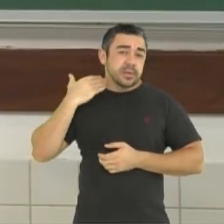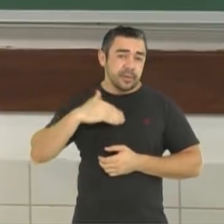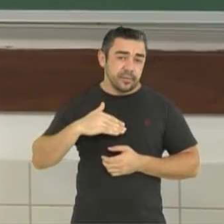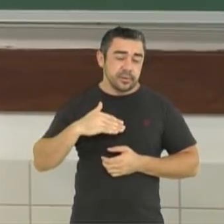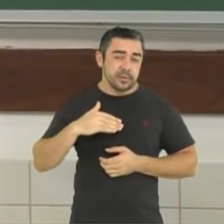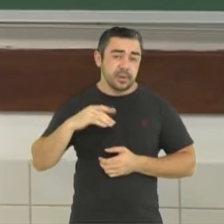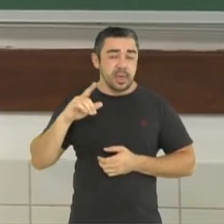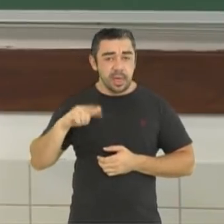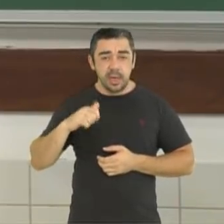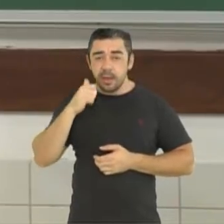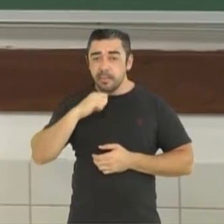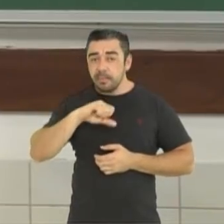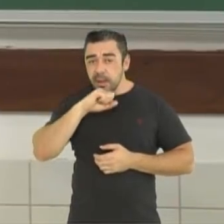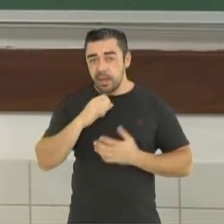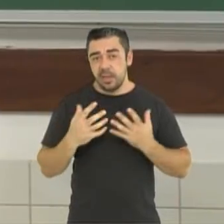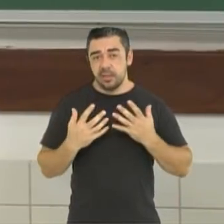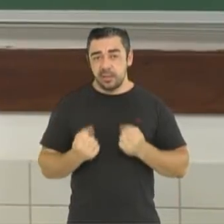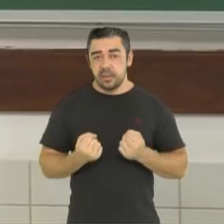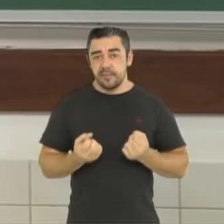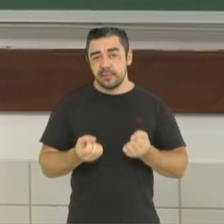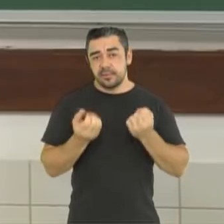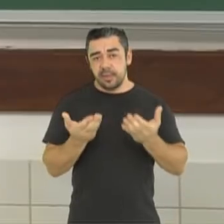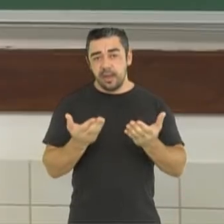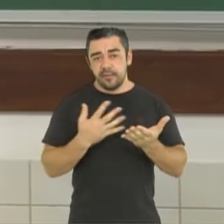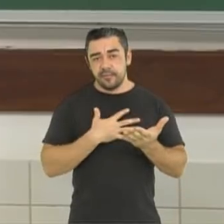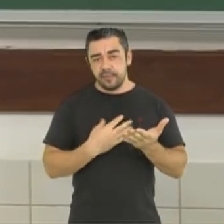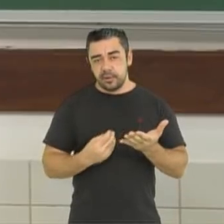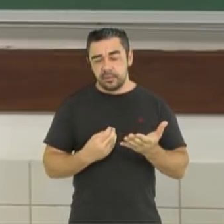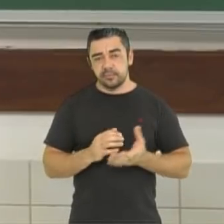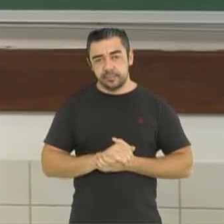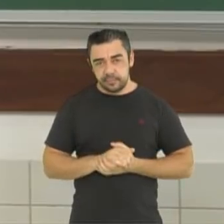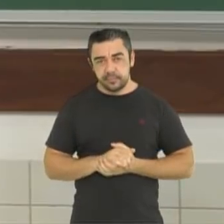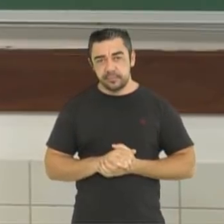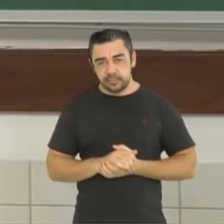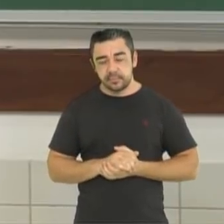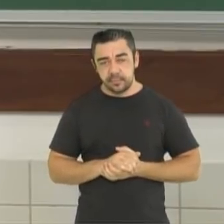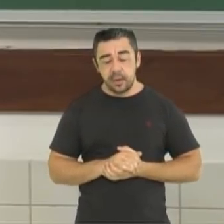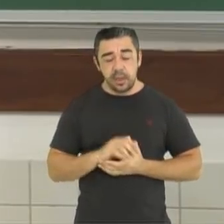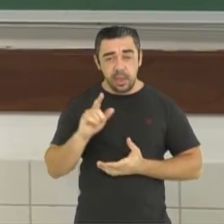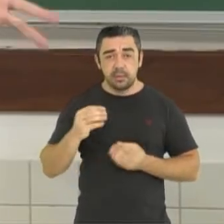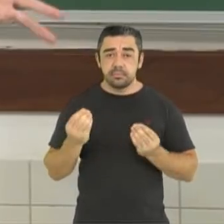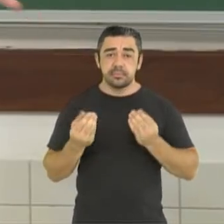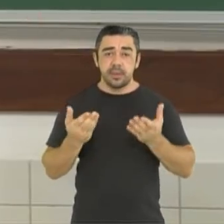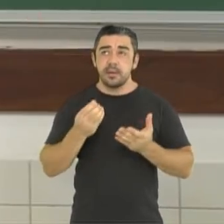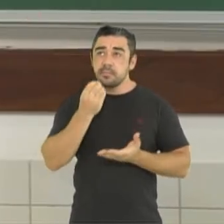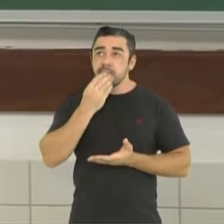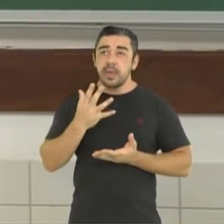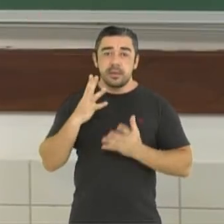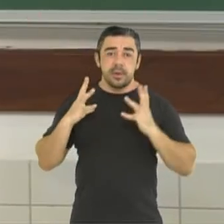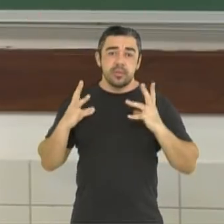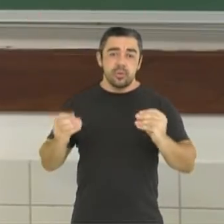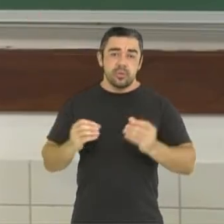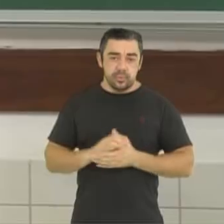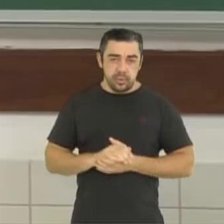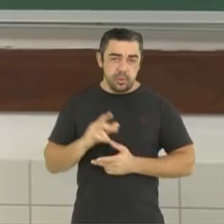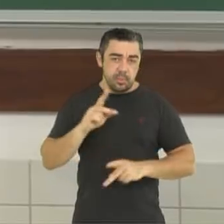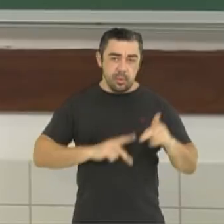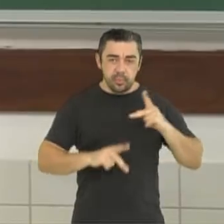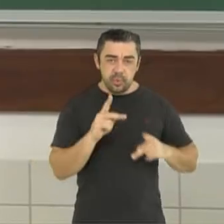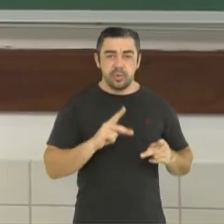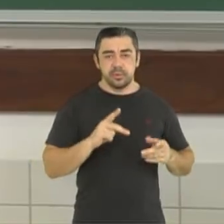As mães aceitavam dar os seus filhos para serem sacrificados para um bem maior, que seria todo o povo,